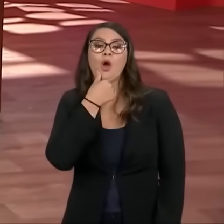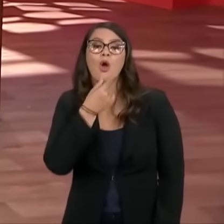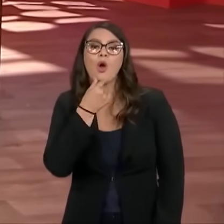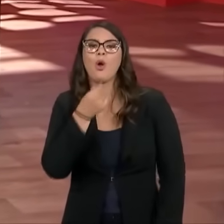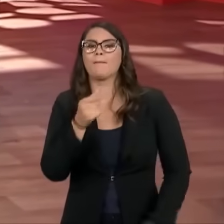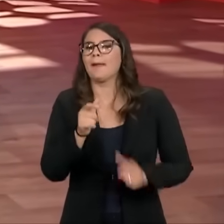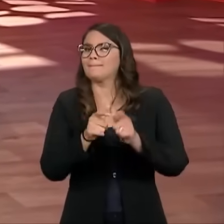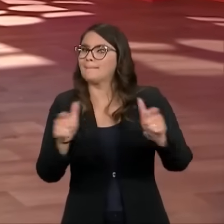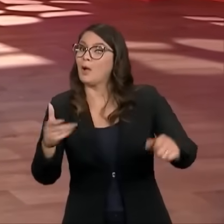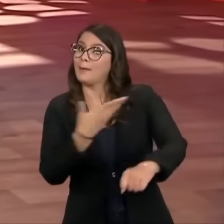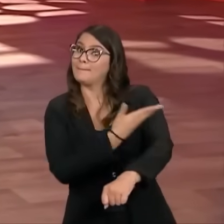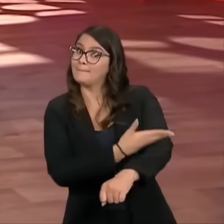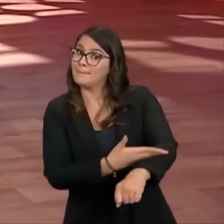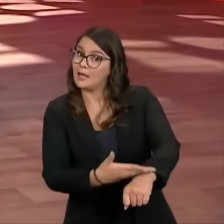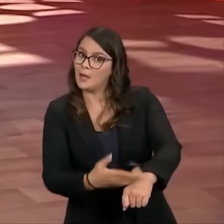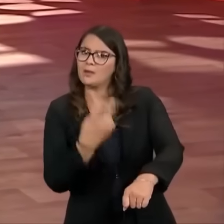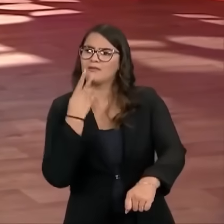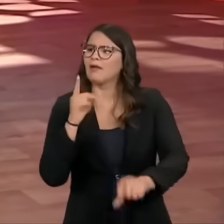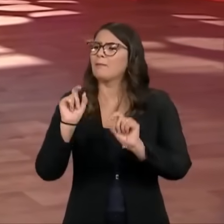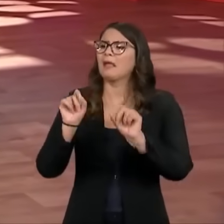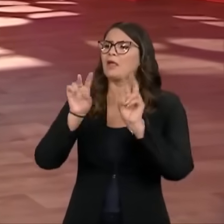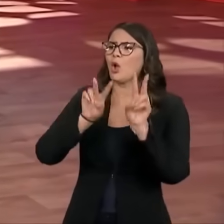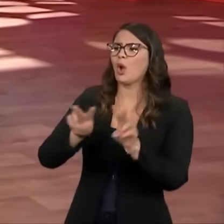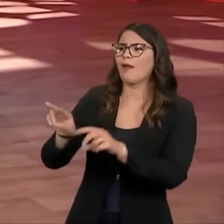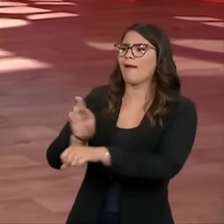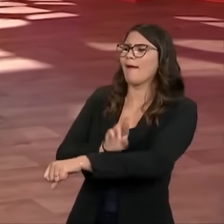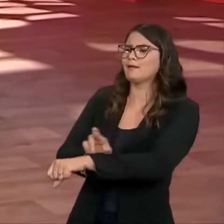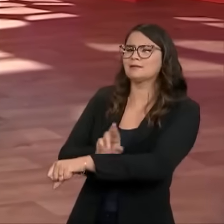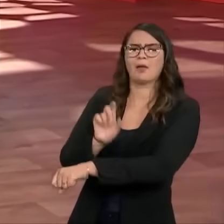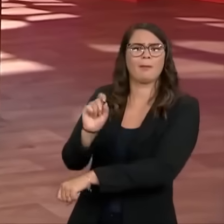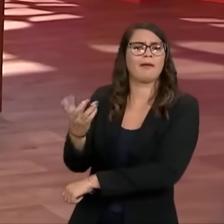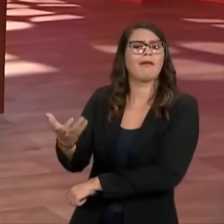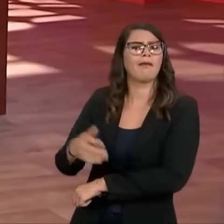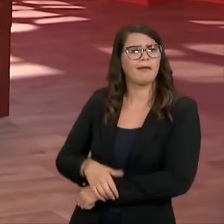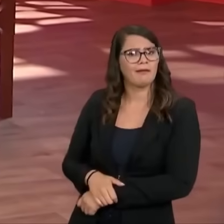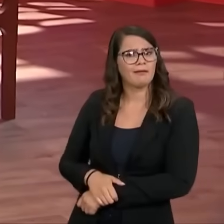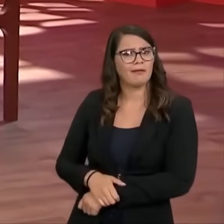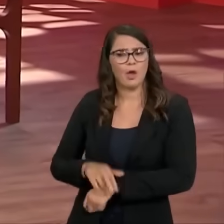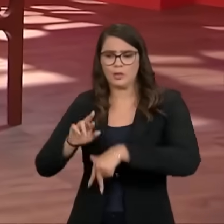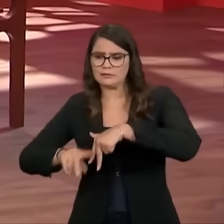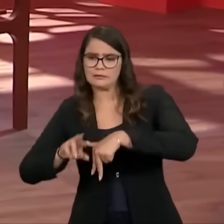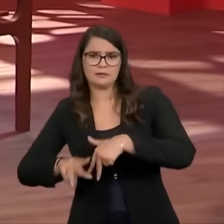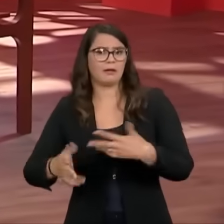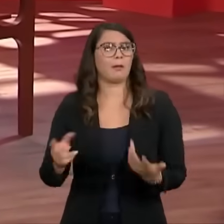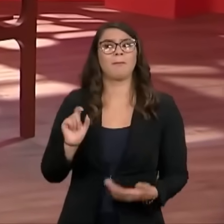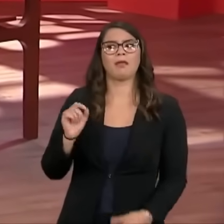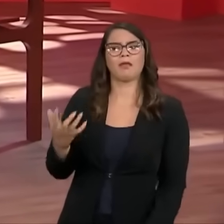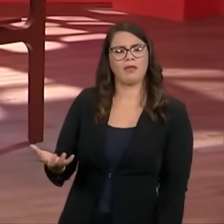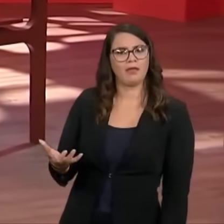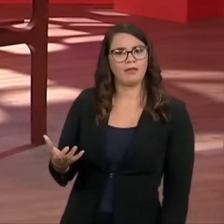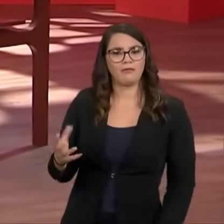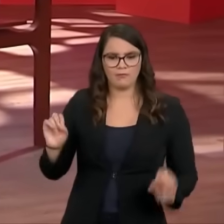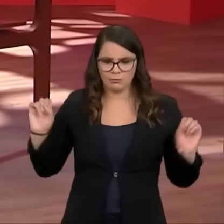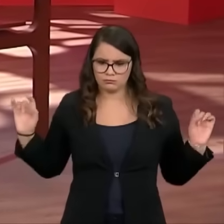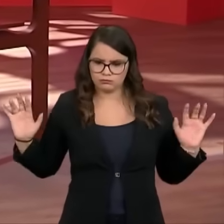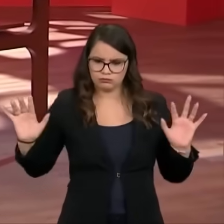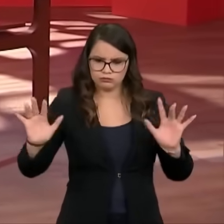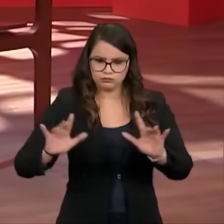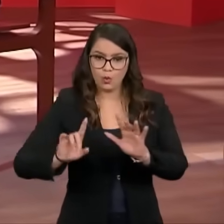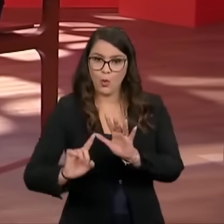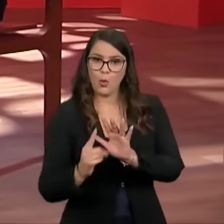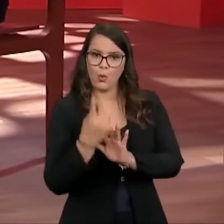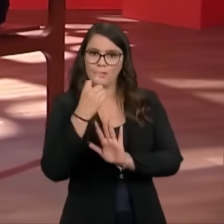maioria brancos que estão dizendo para que olhar pra questão racial ou paraa questão de gênero ou paraa questão de sexualidade vamos centralizar em uma única